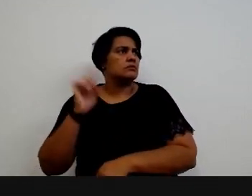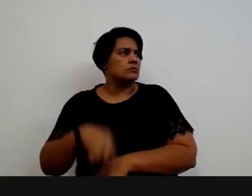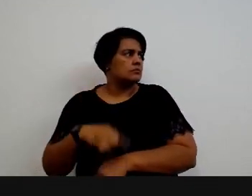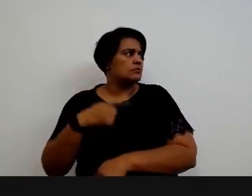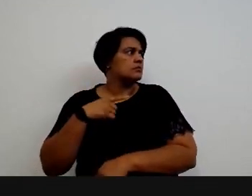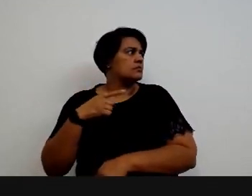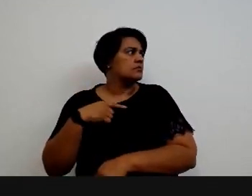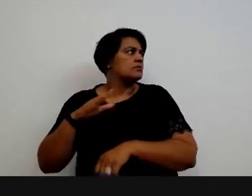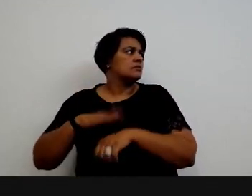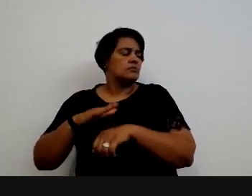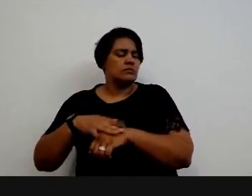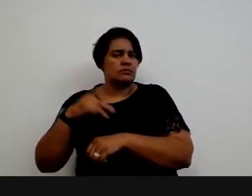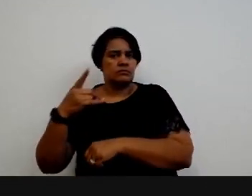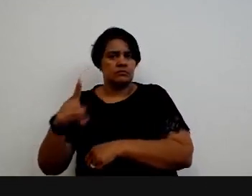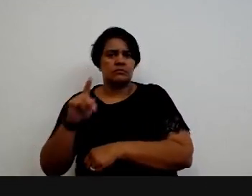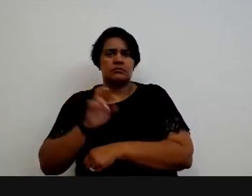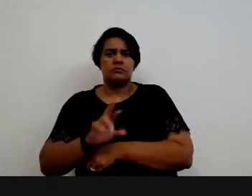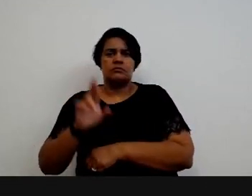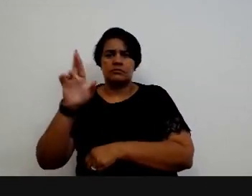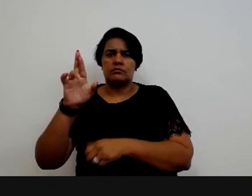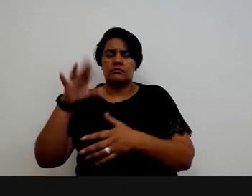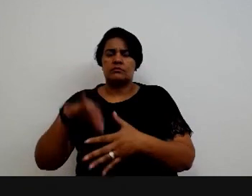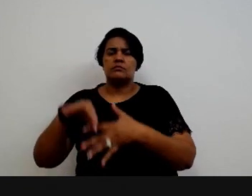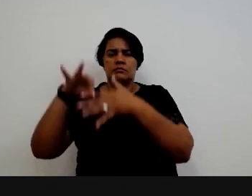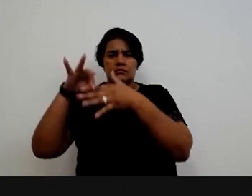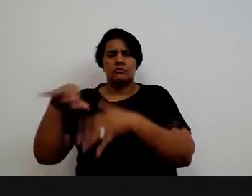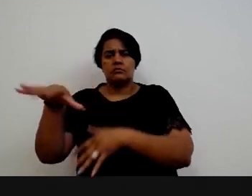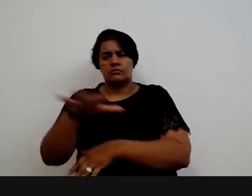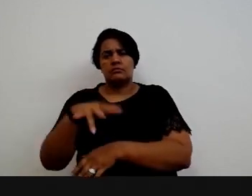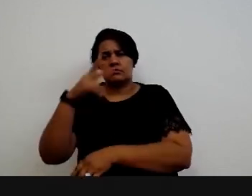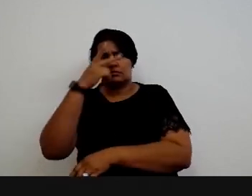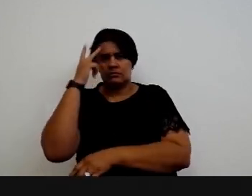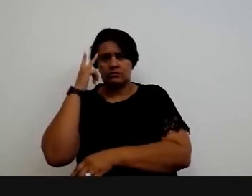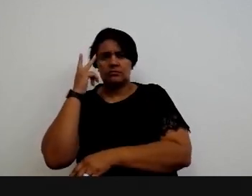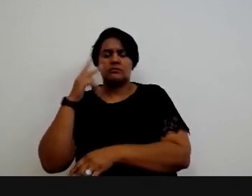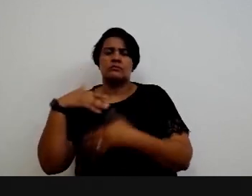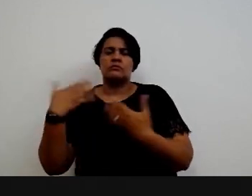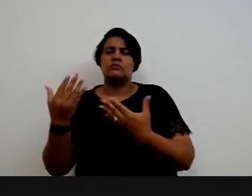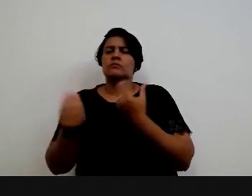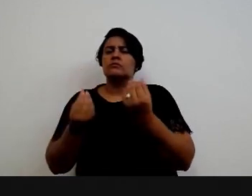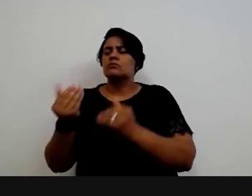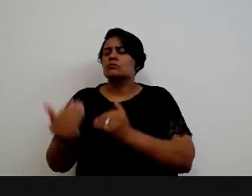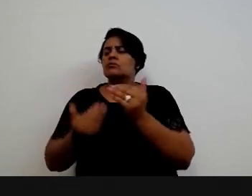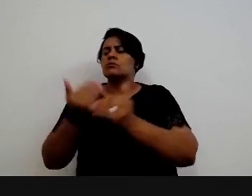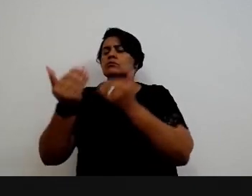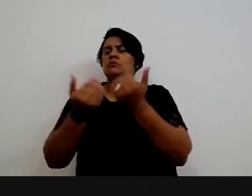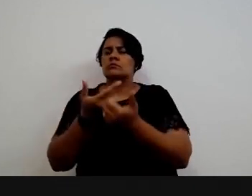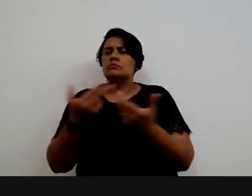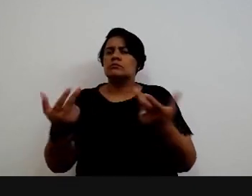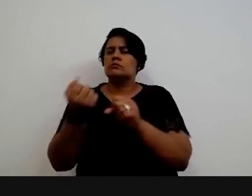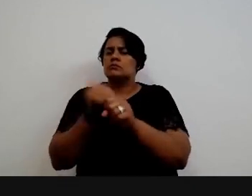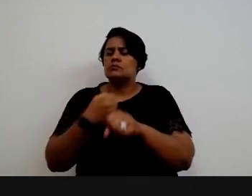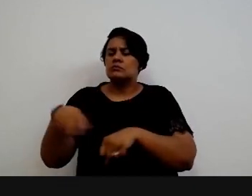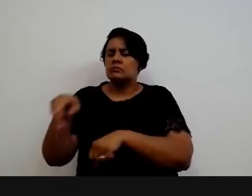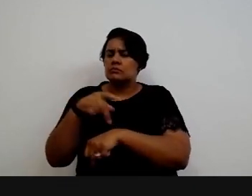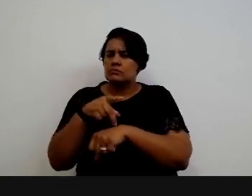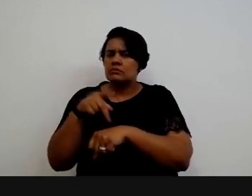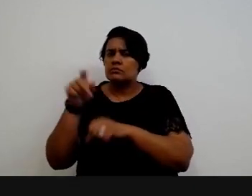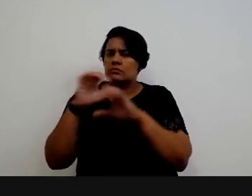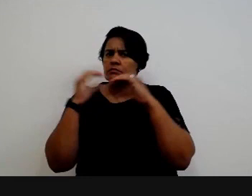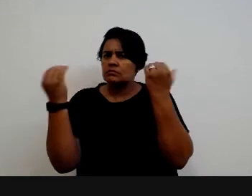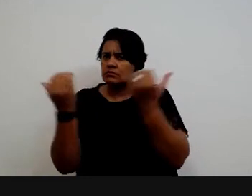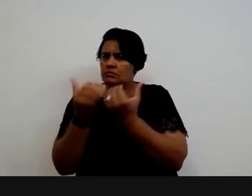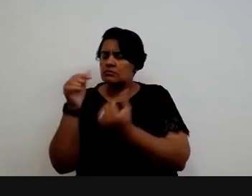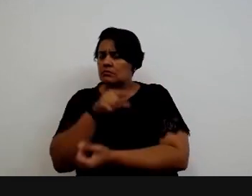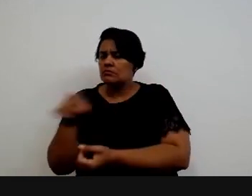Ele está como você lida e lidera as pessoas ao seu redor. Como você constrói esse país, essa sociedade, essa comunidade.